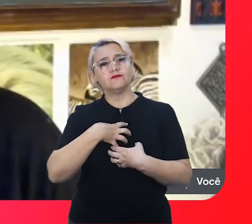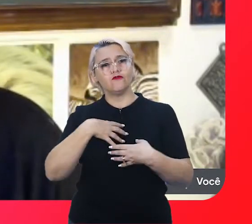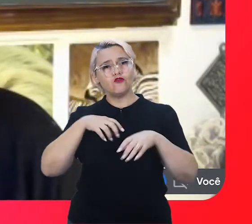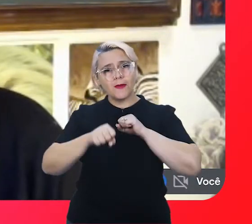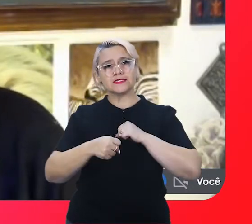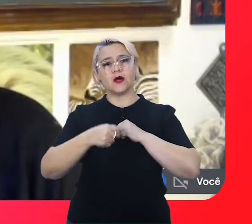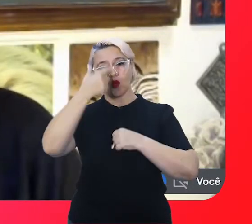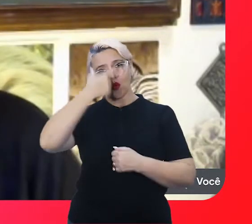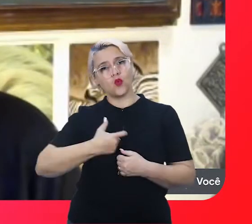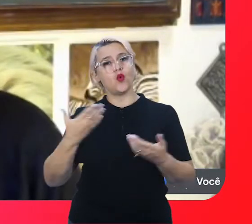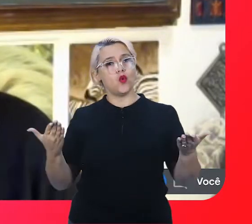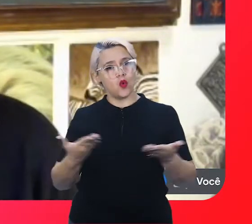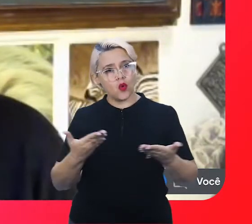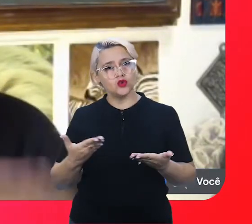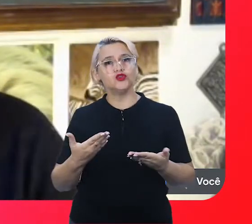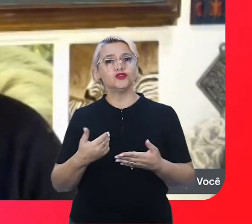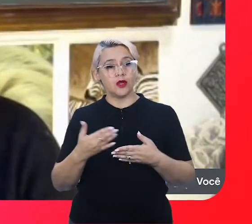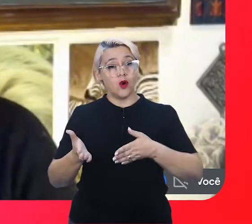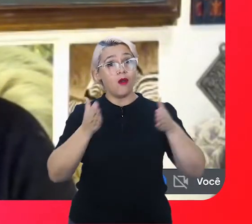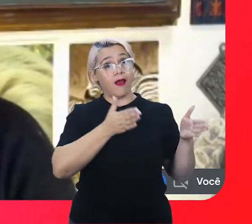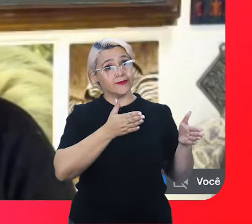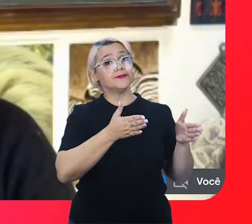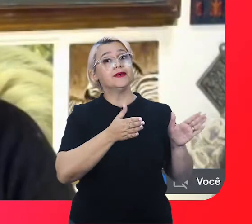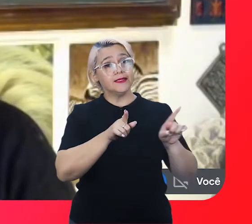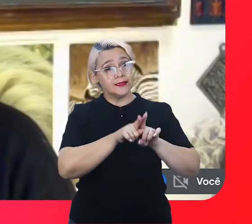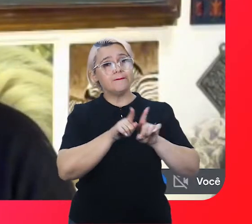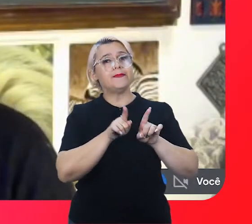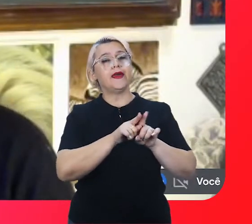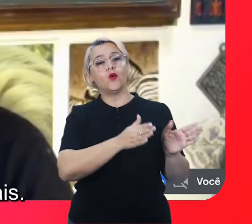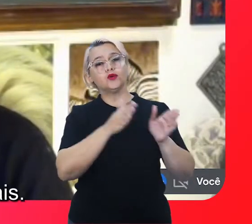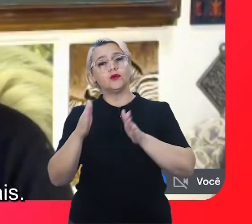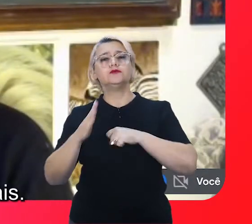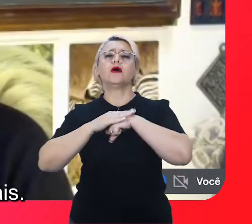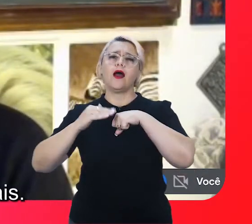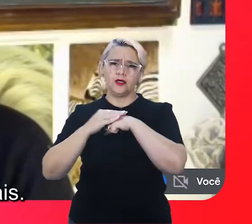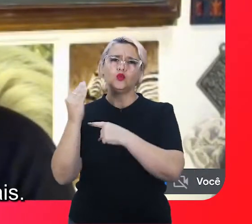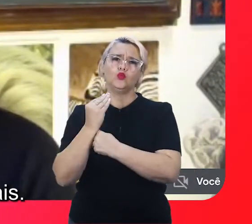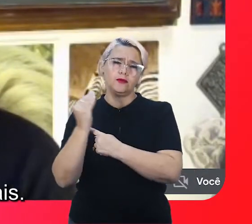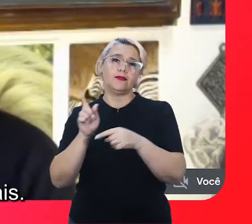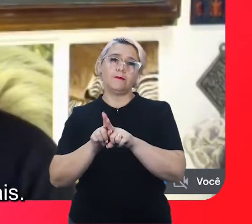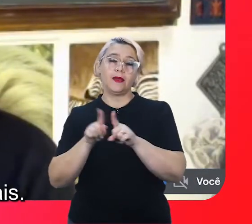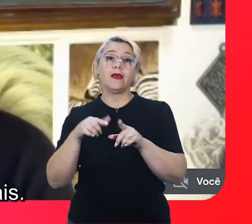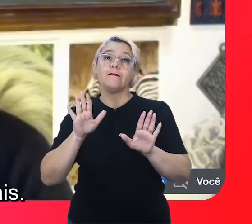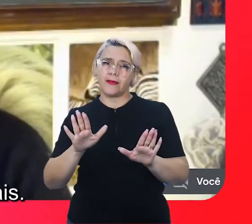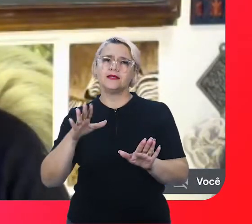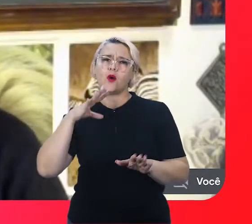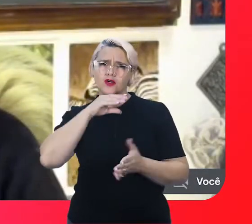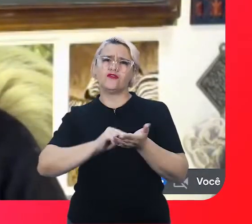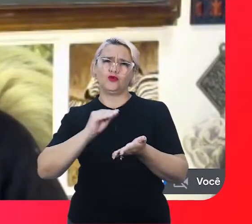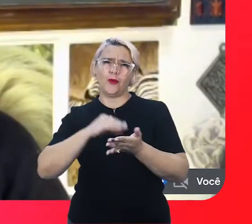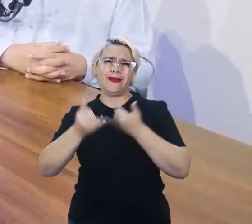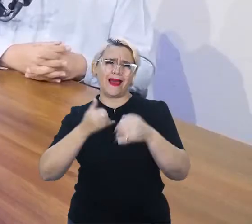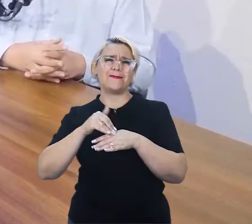hoje, de um lado, e de outro lado também com bastante carinho. Agora, eu acho que eu poderia ter brincado